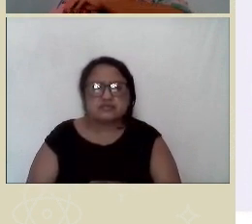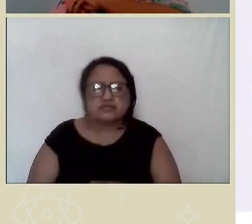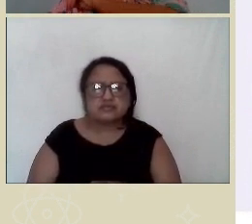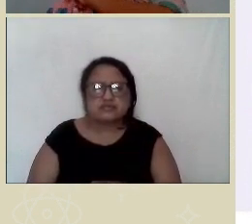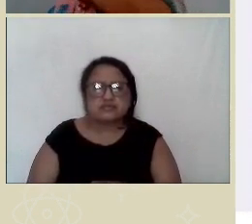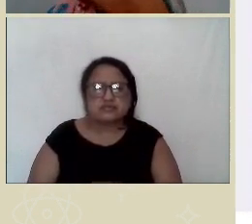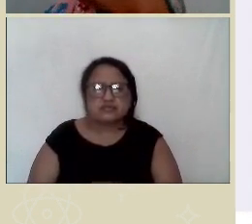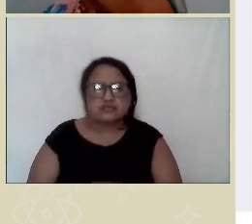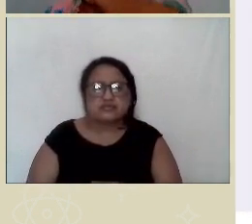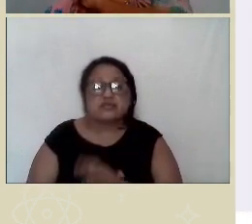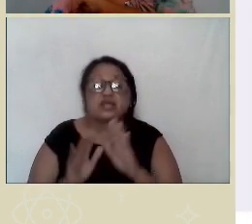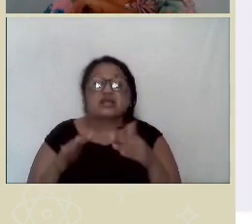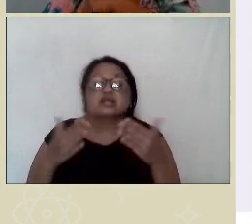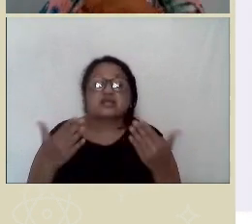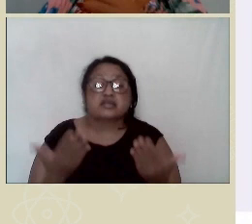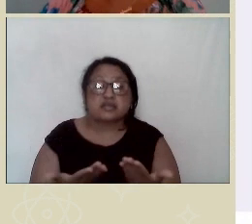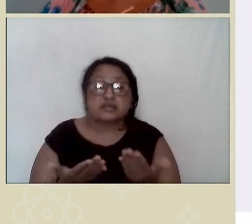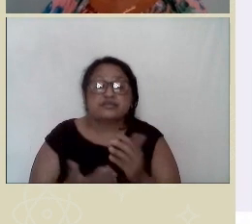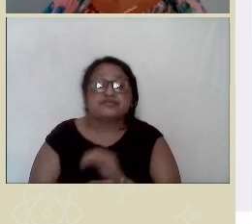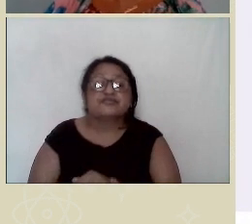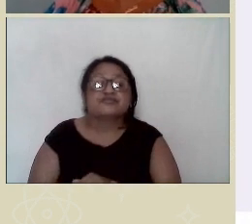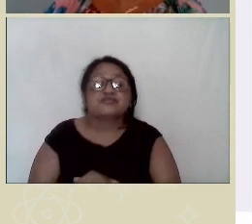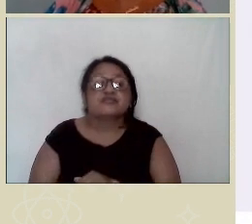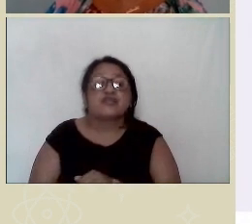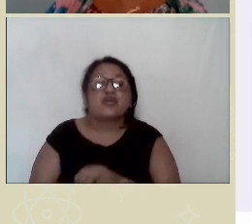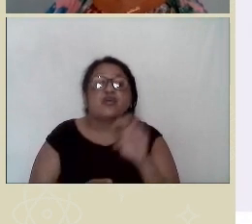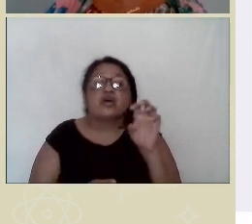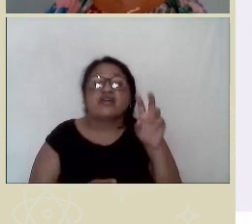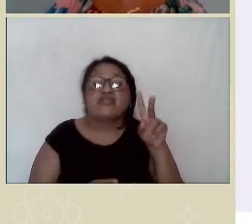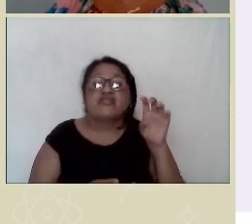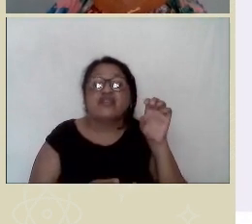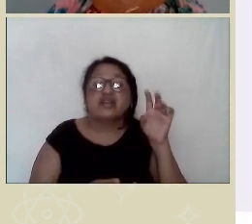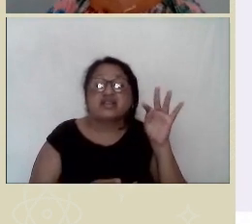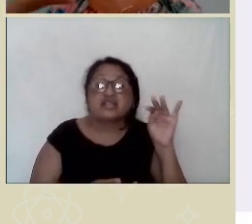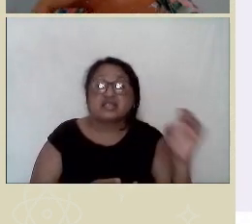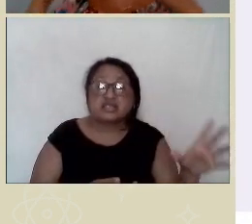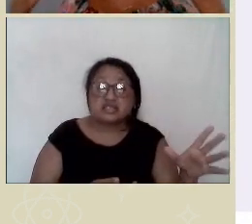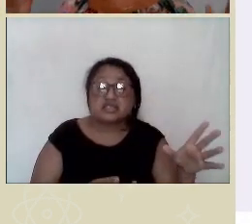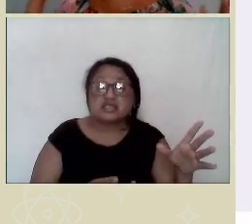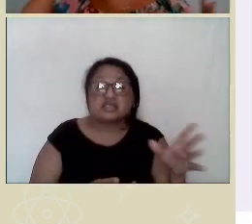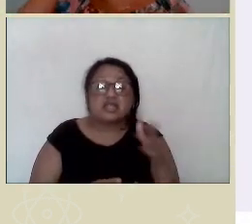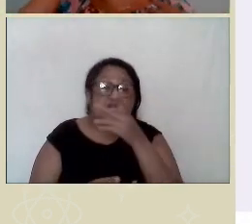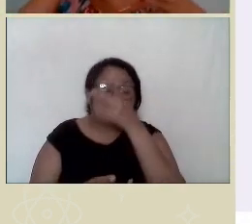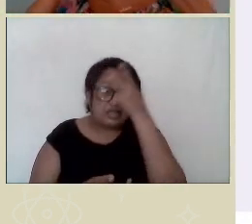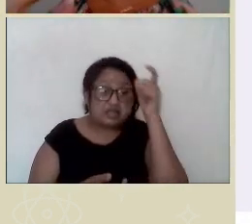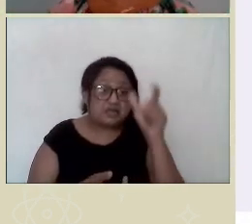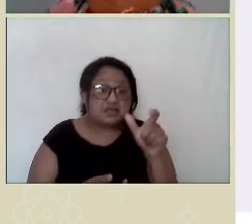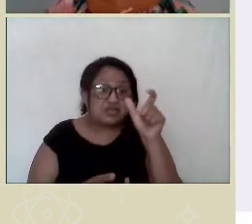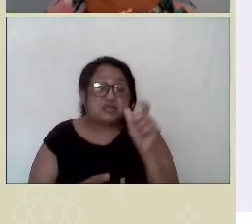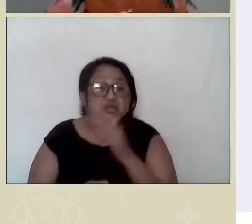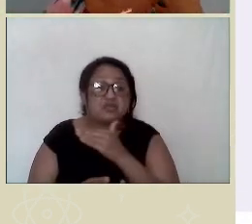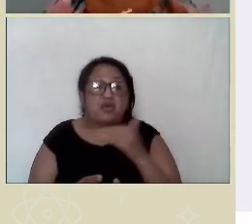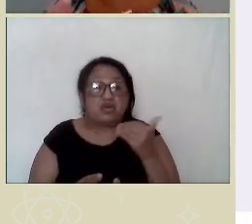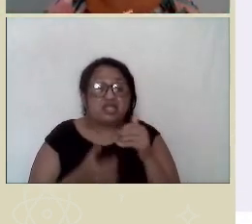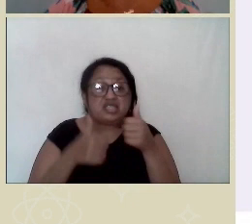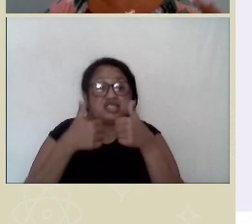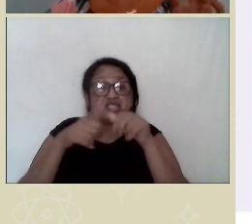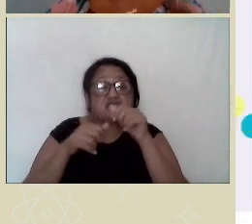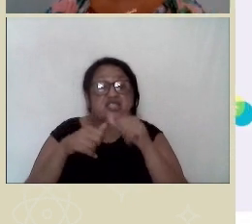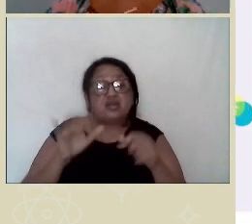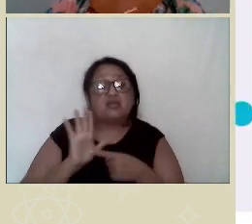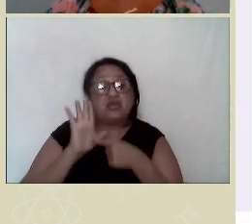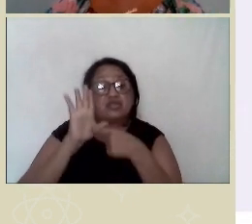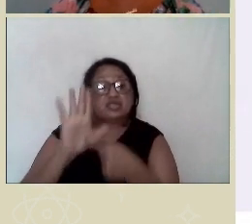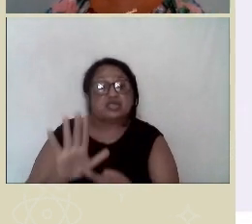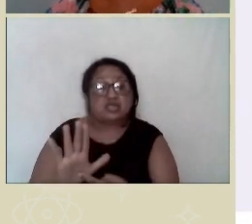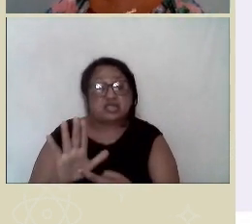glaciares então no Everest né os cadáveres que estão ficando expostos com o derretimento das geleiras